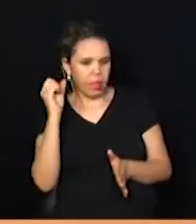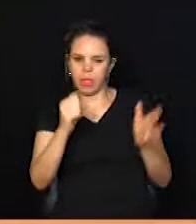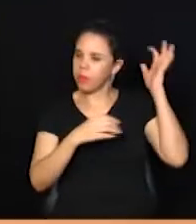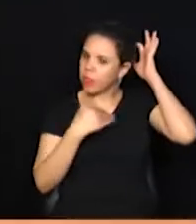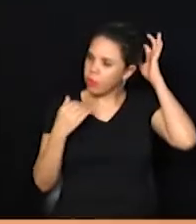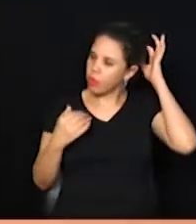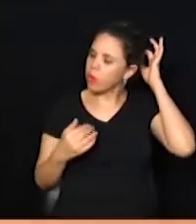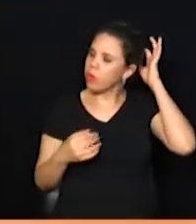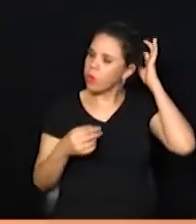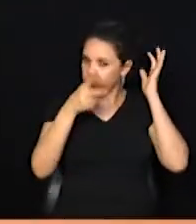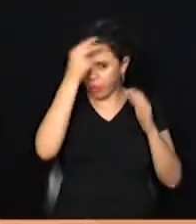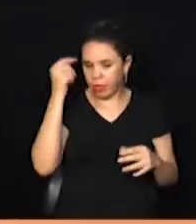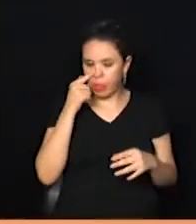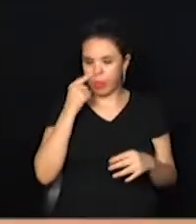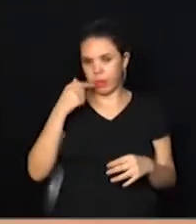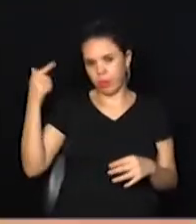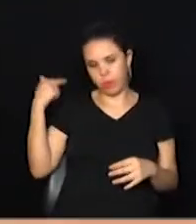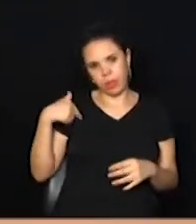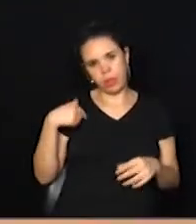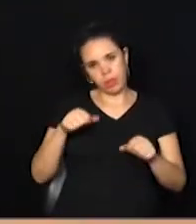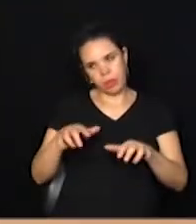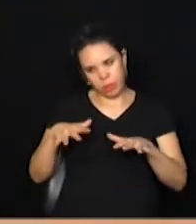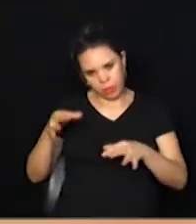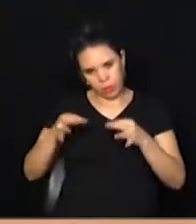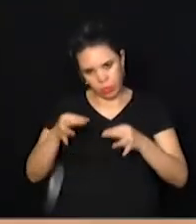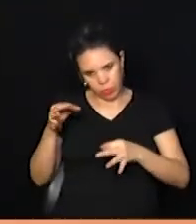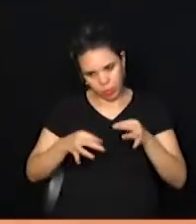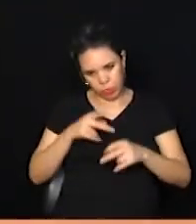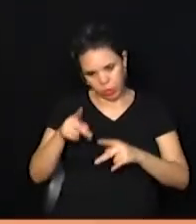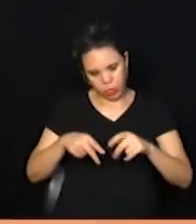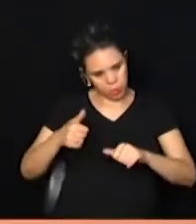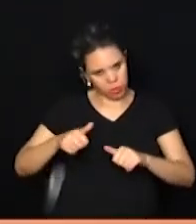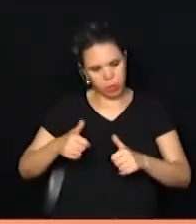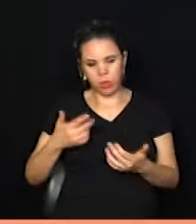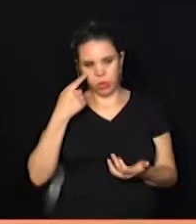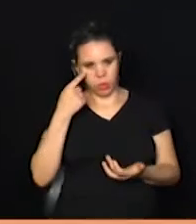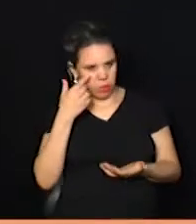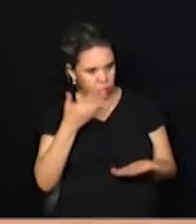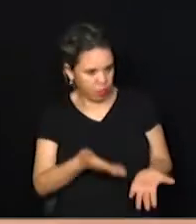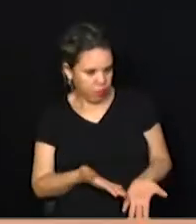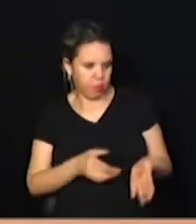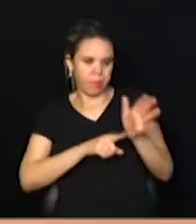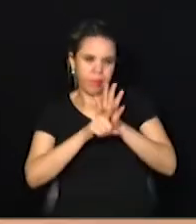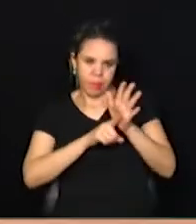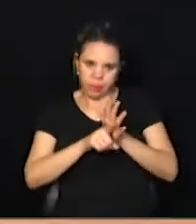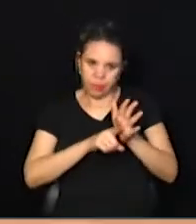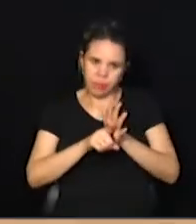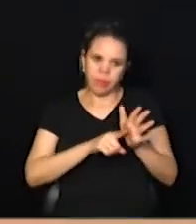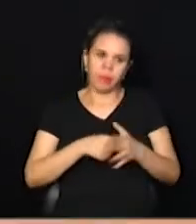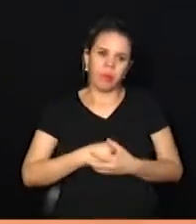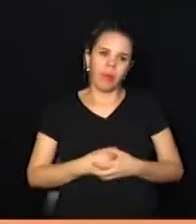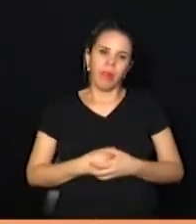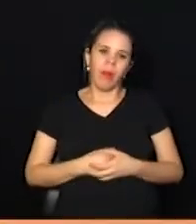então remeta o processo para o plenário do júri popular. Vejam que essa apuração ela foi uma